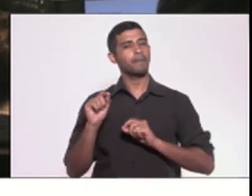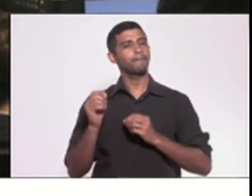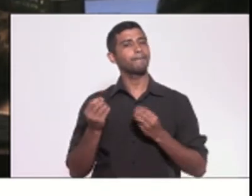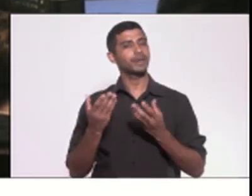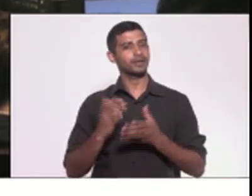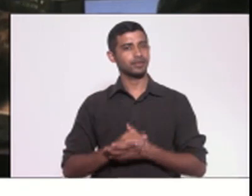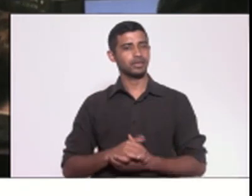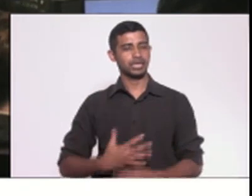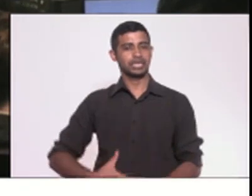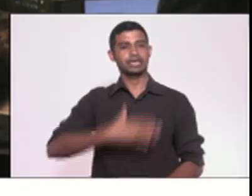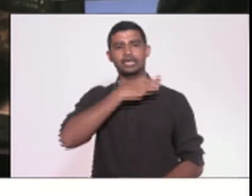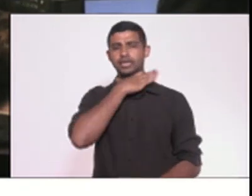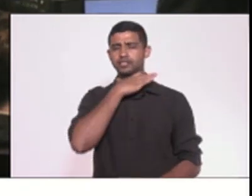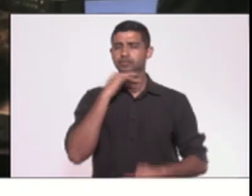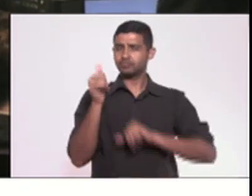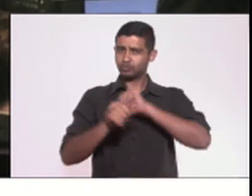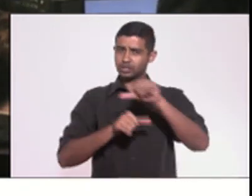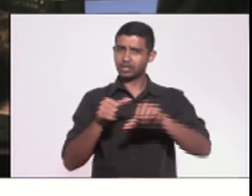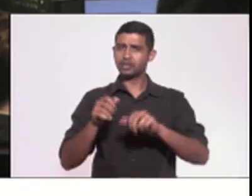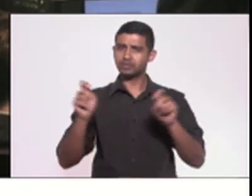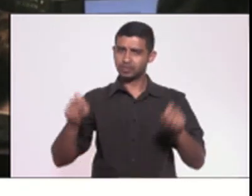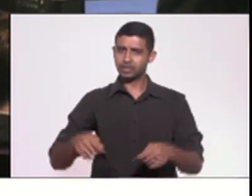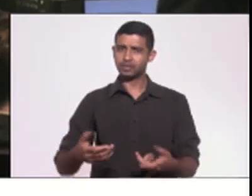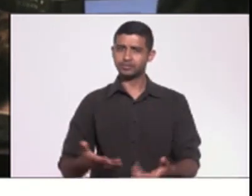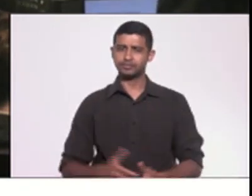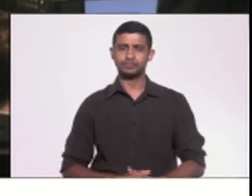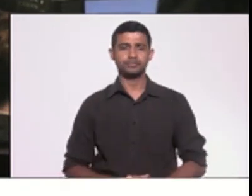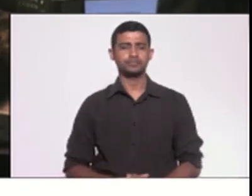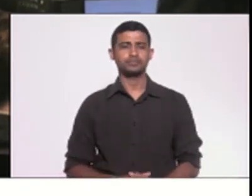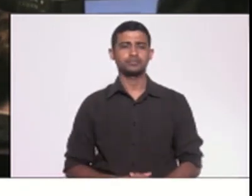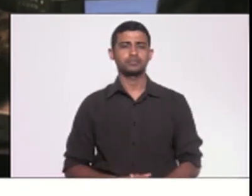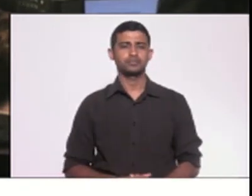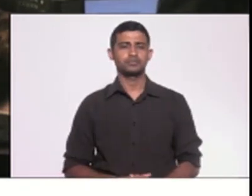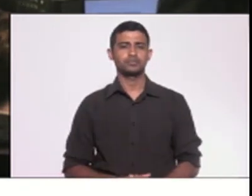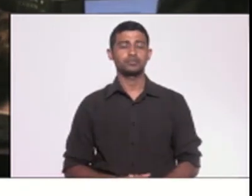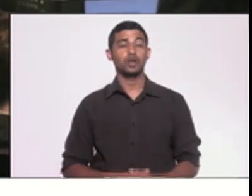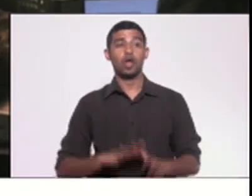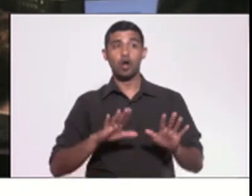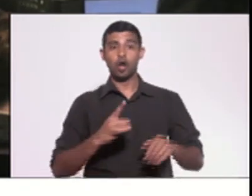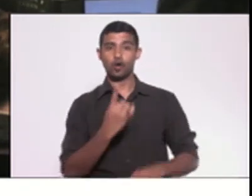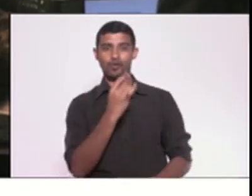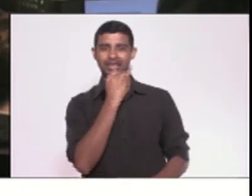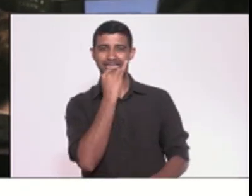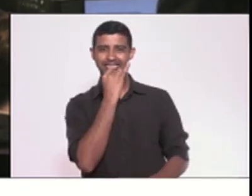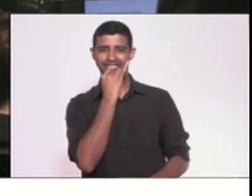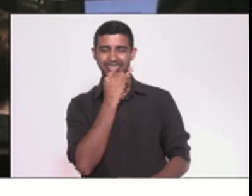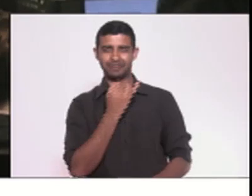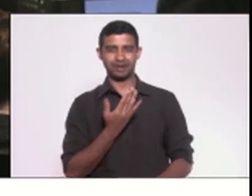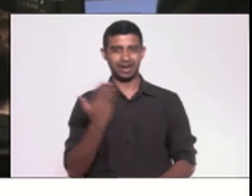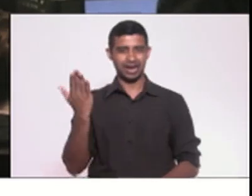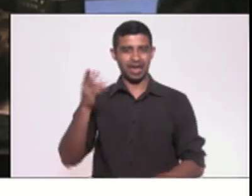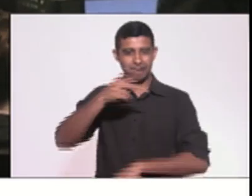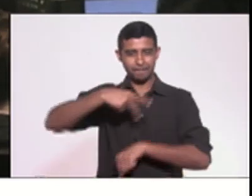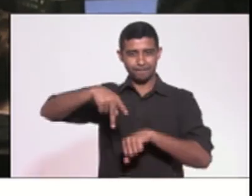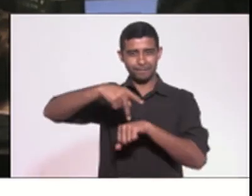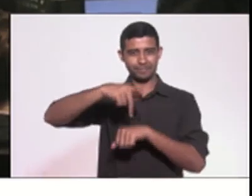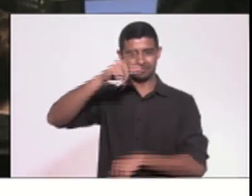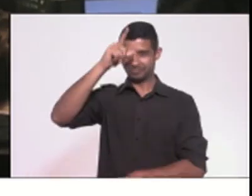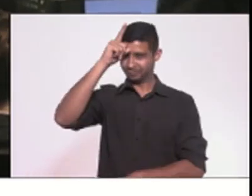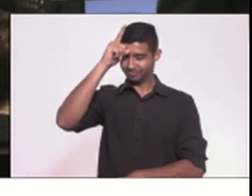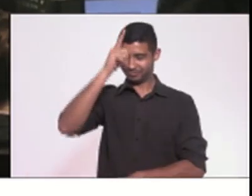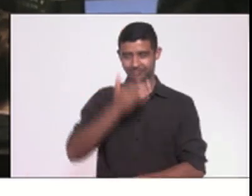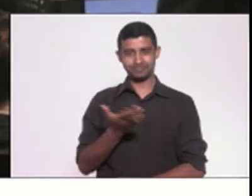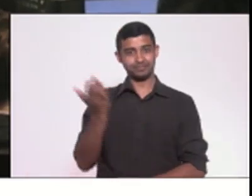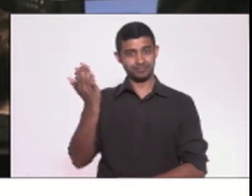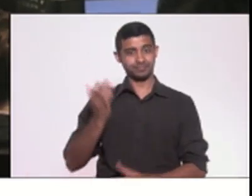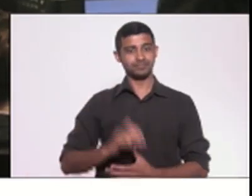de crises financeiras. Por favor. Um belo exemplo disso está na própria Alemanha, tá?